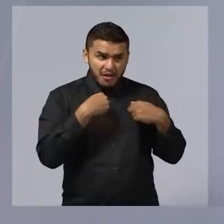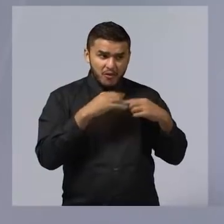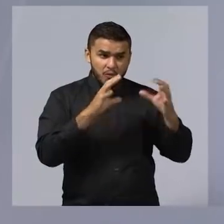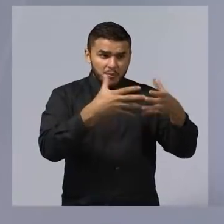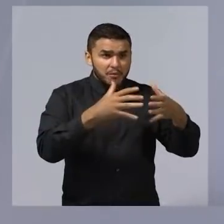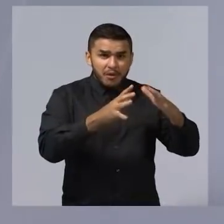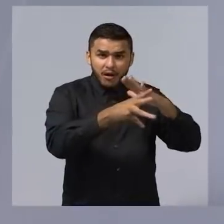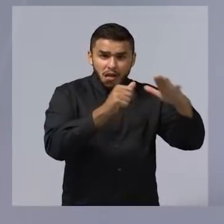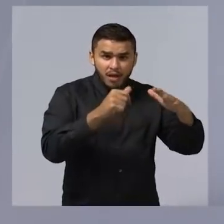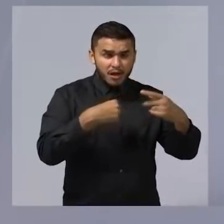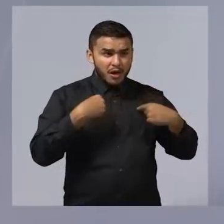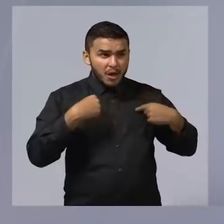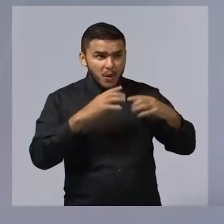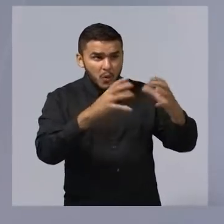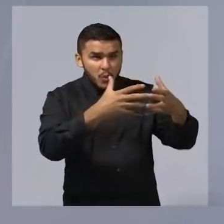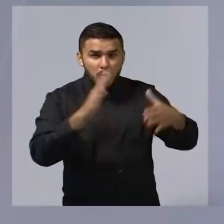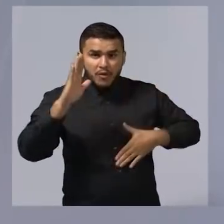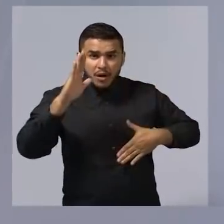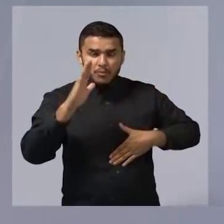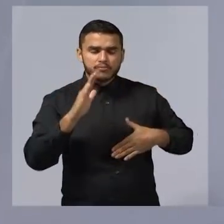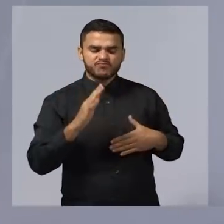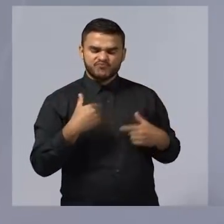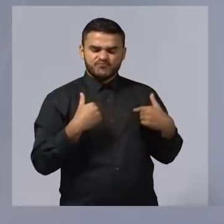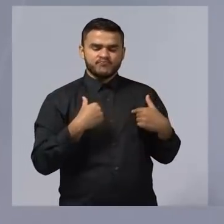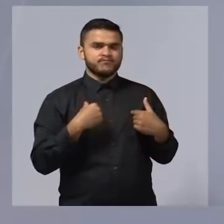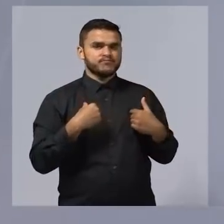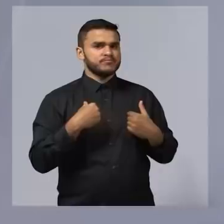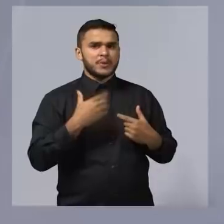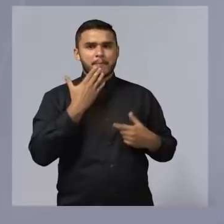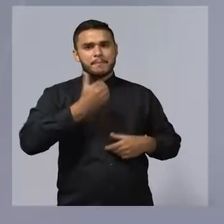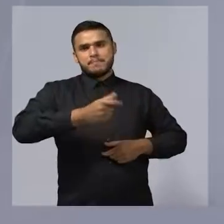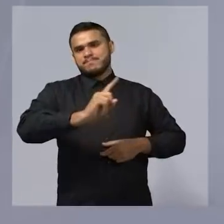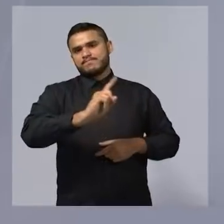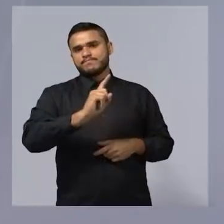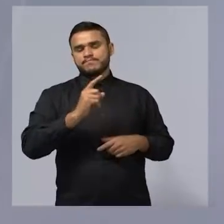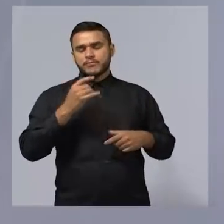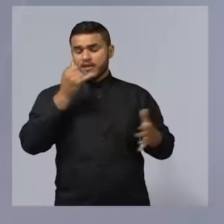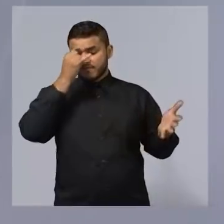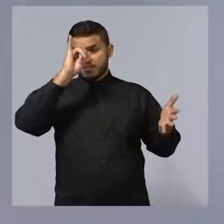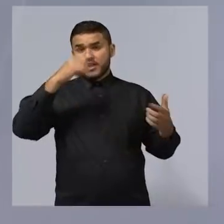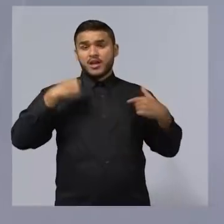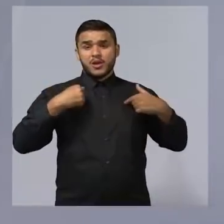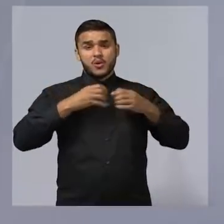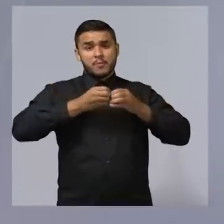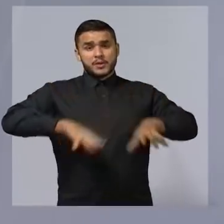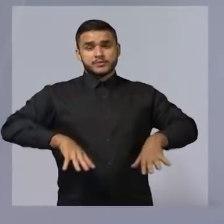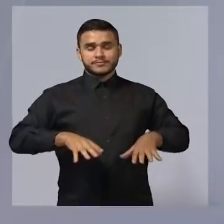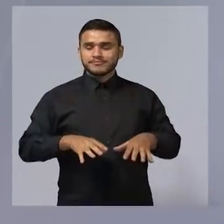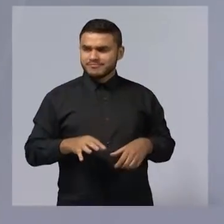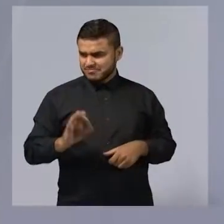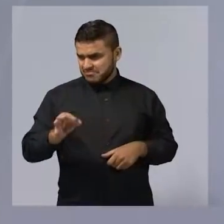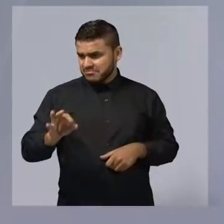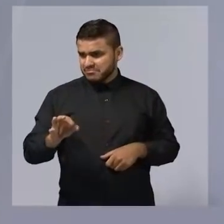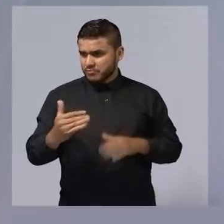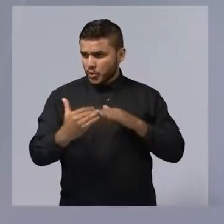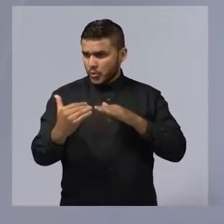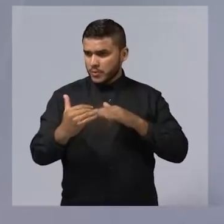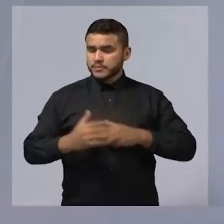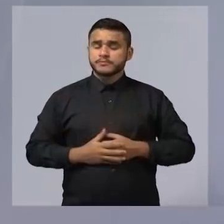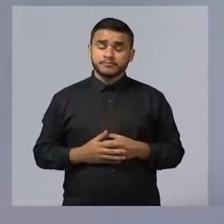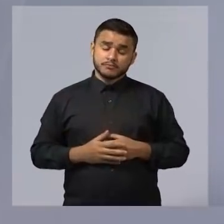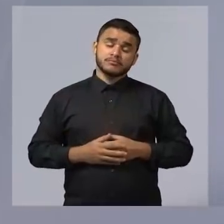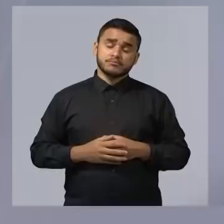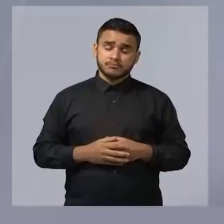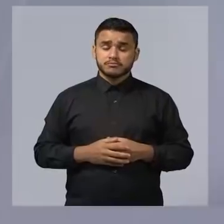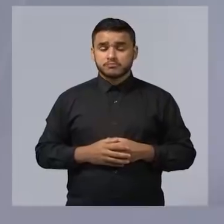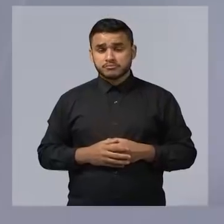gente endurece o sistema prisional, é justamente para ter esse espelho lá fora. Né? E isso a gente já tem alguns relatos. E isso a